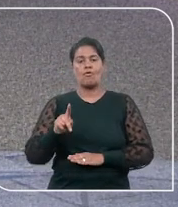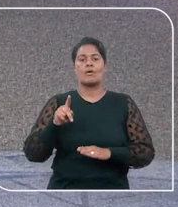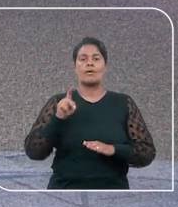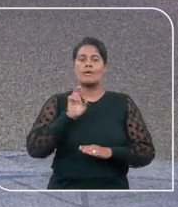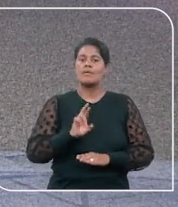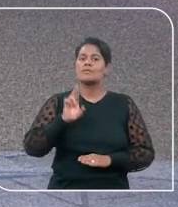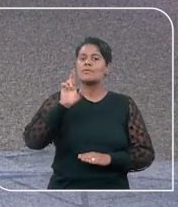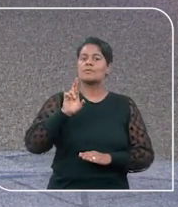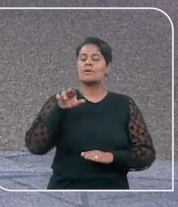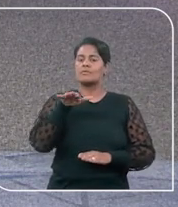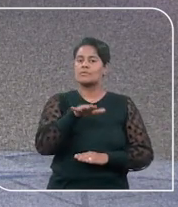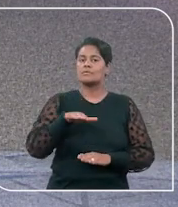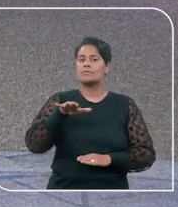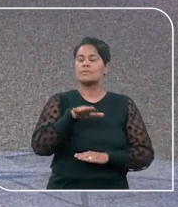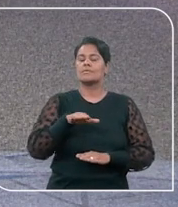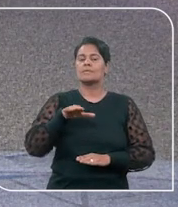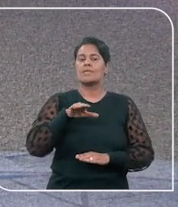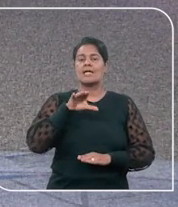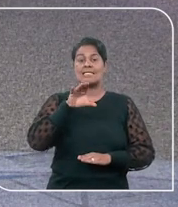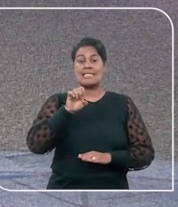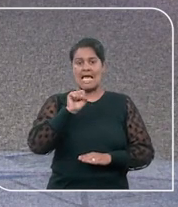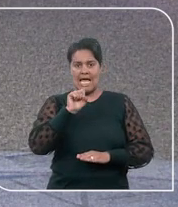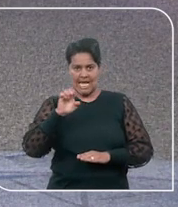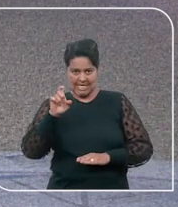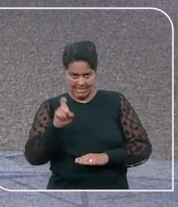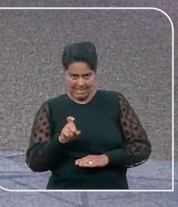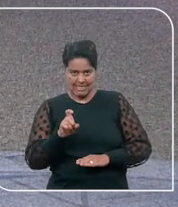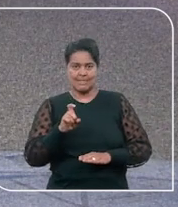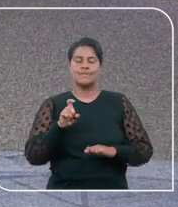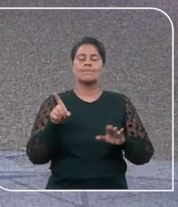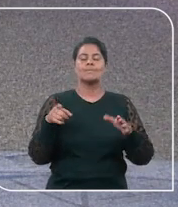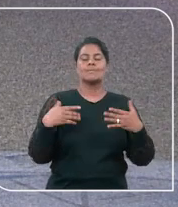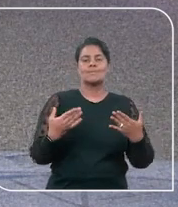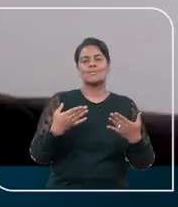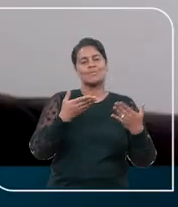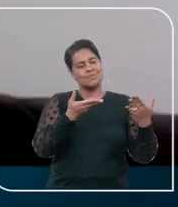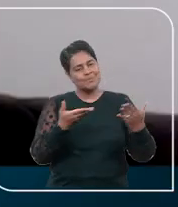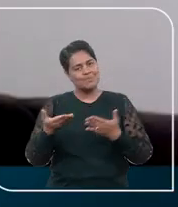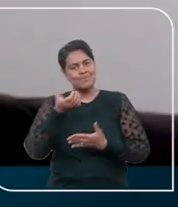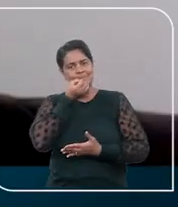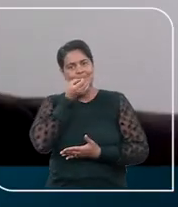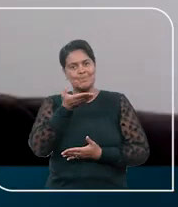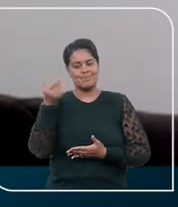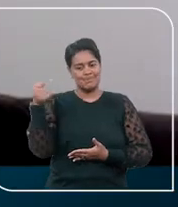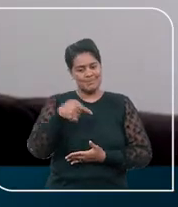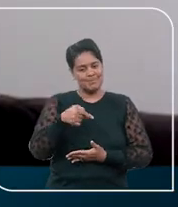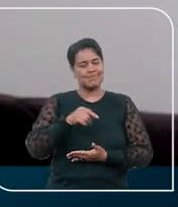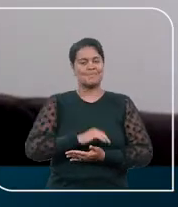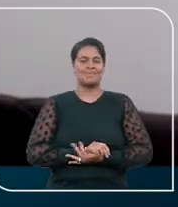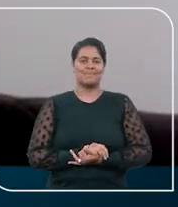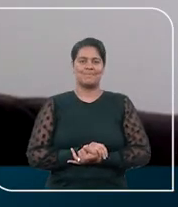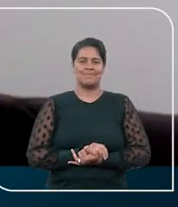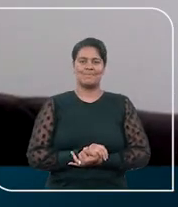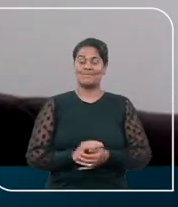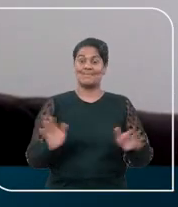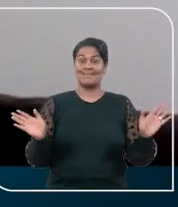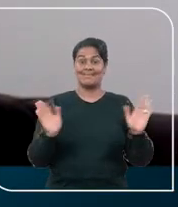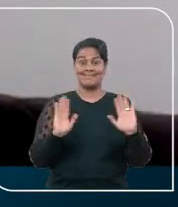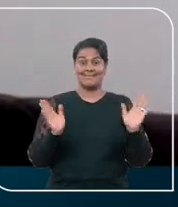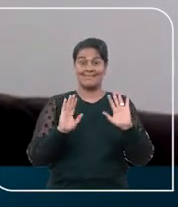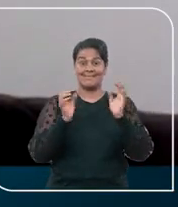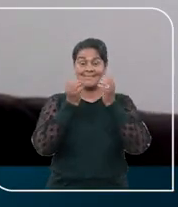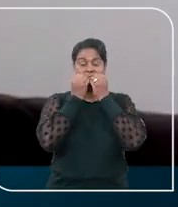em condomínio. Professora Andrea Resch, muito bem-vinda aqui ao Entender Direito. Olá, um grande prazer estar